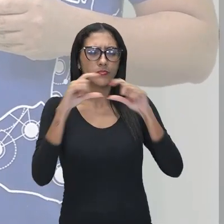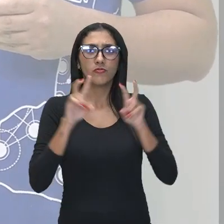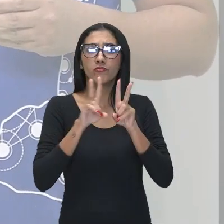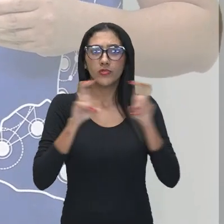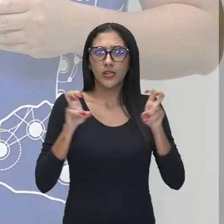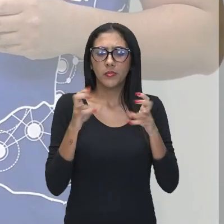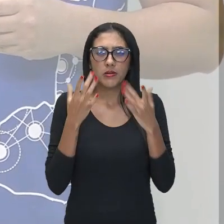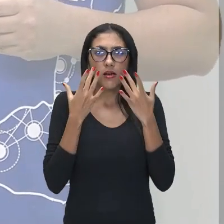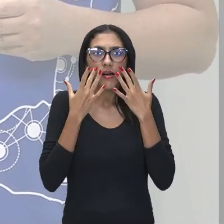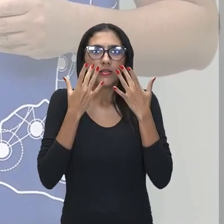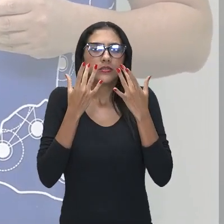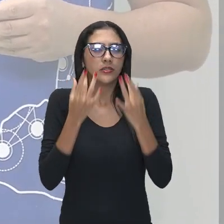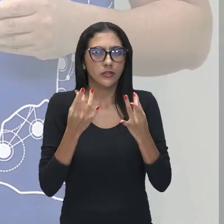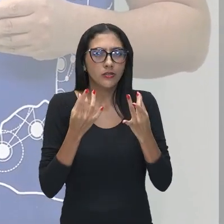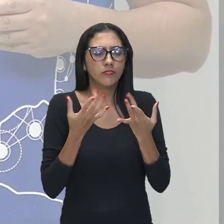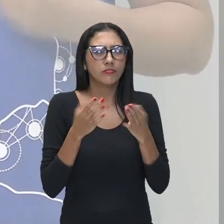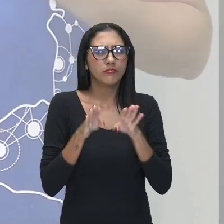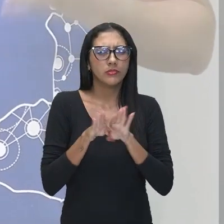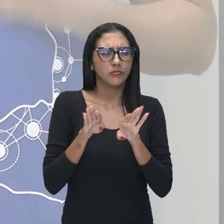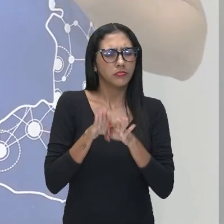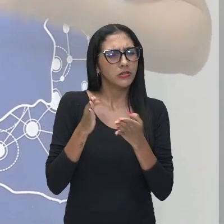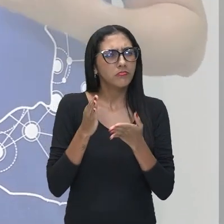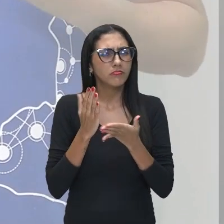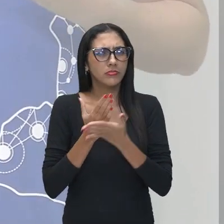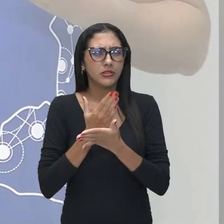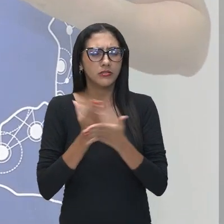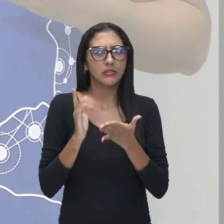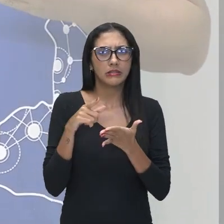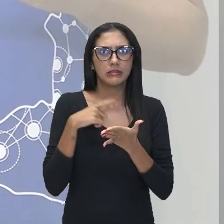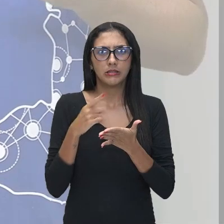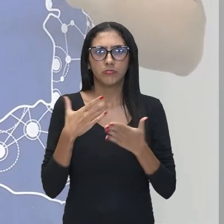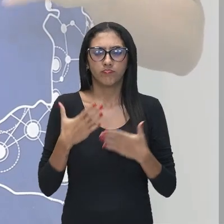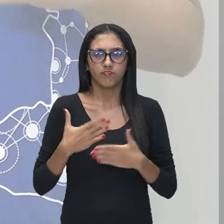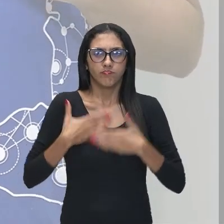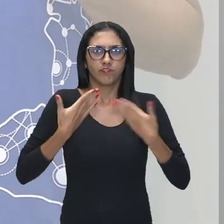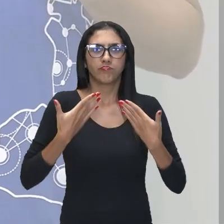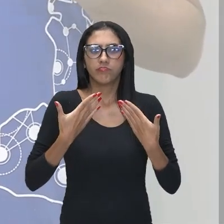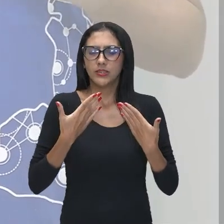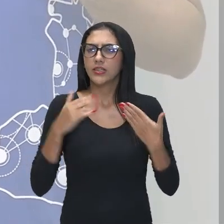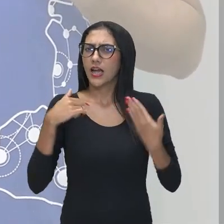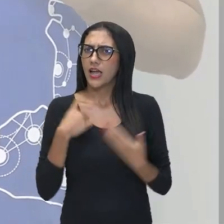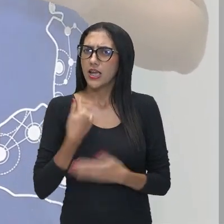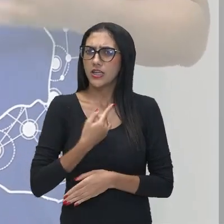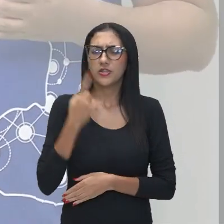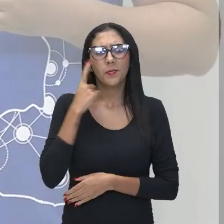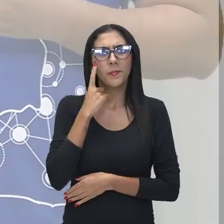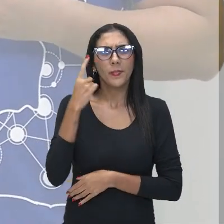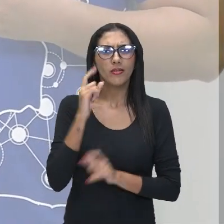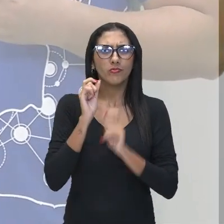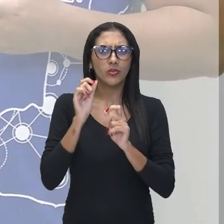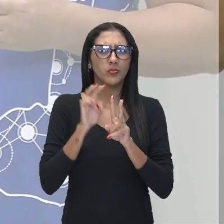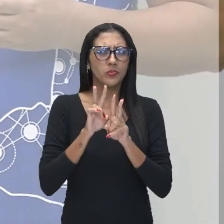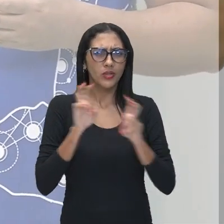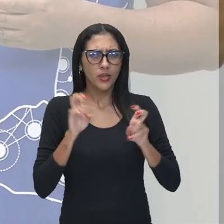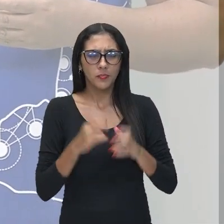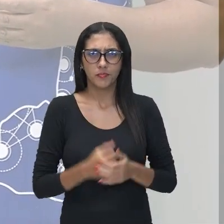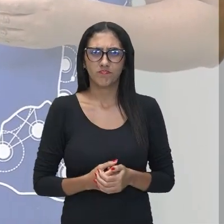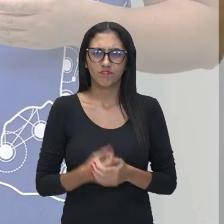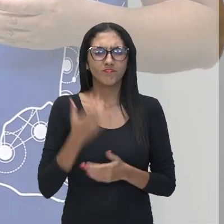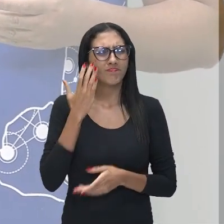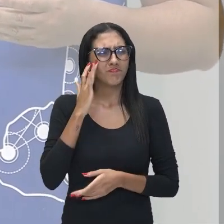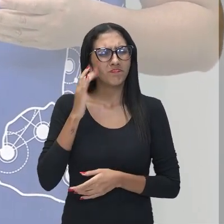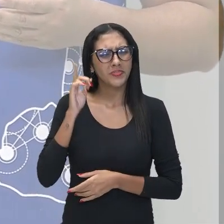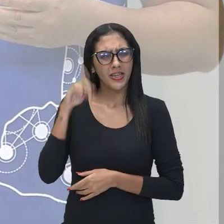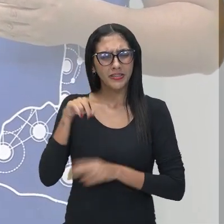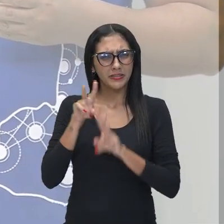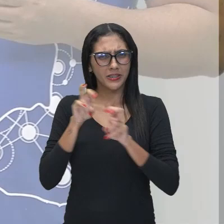um tanto questionável. Percebo que isso causa um certo impacto e já nos leva a refletir sobre uma questão. Será que essa notícia ela